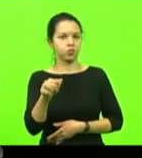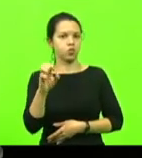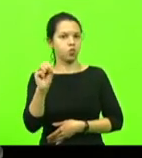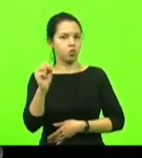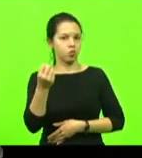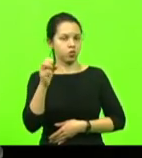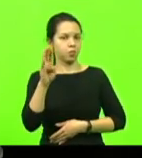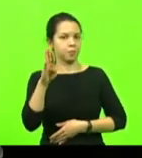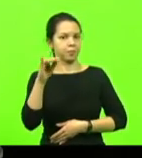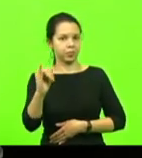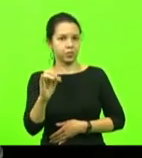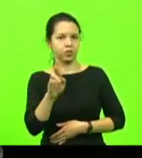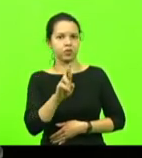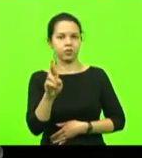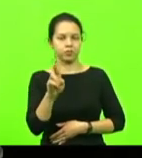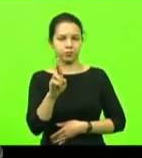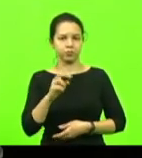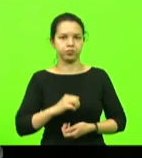R$ 1,8 bilhão.